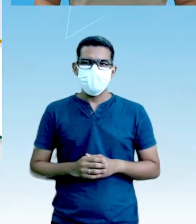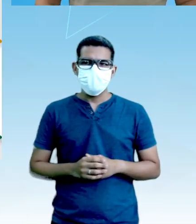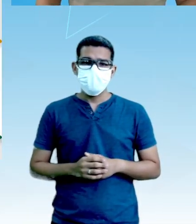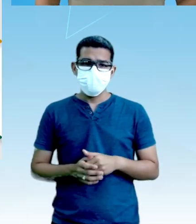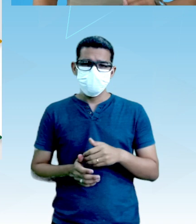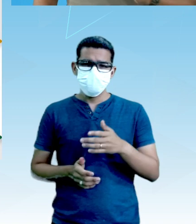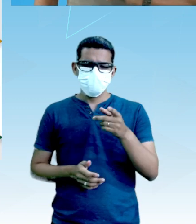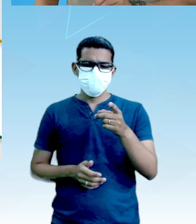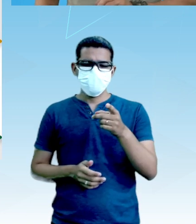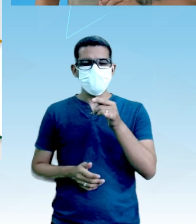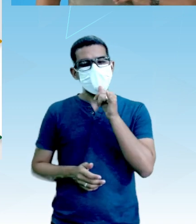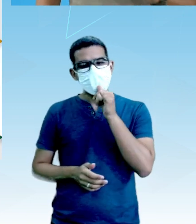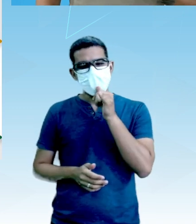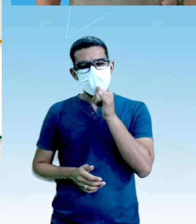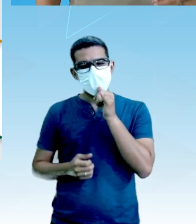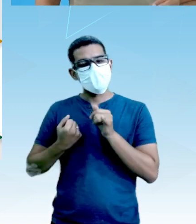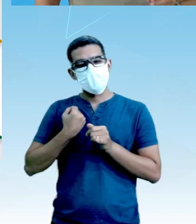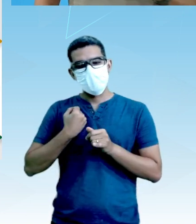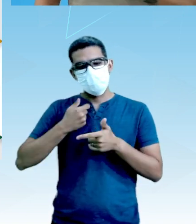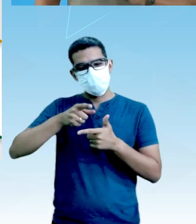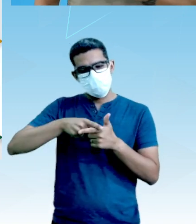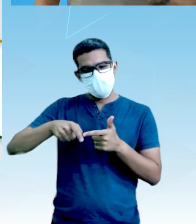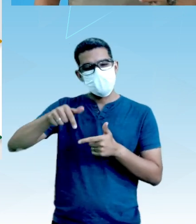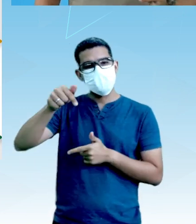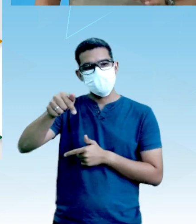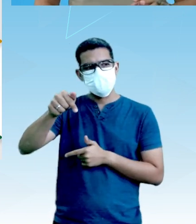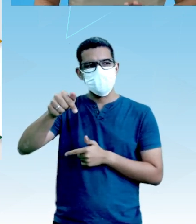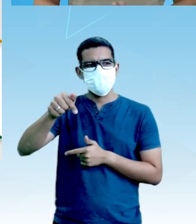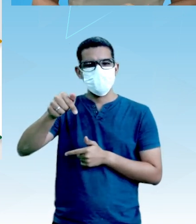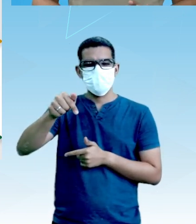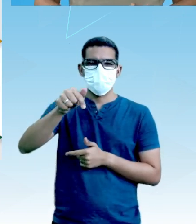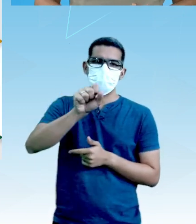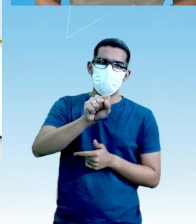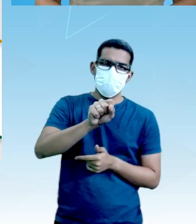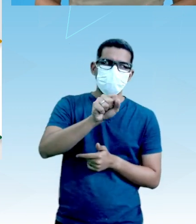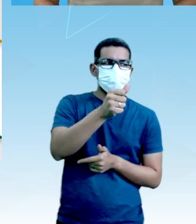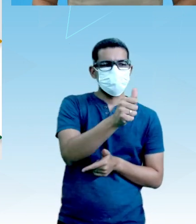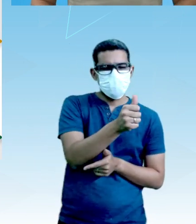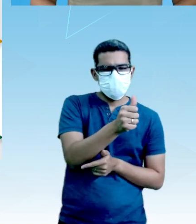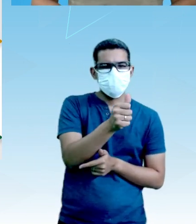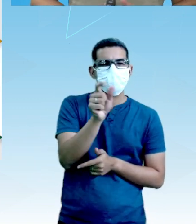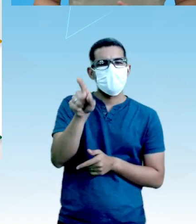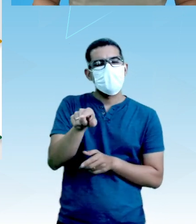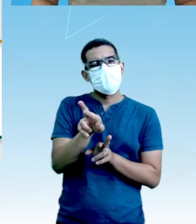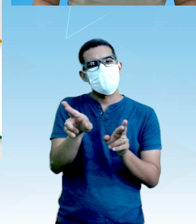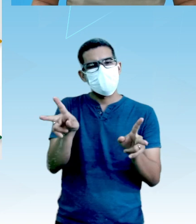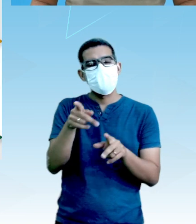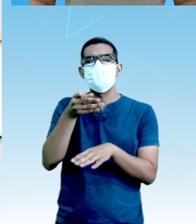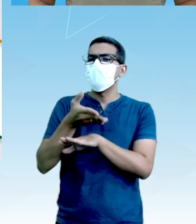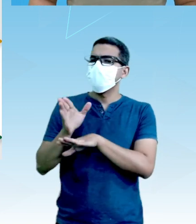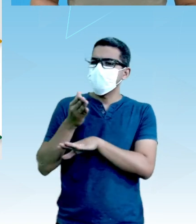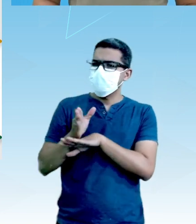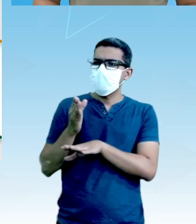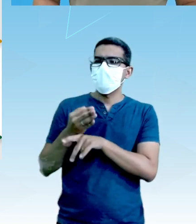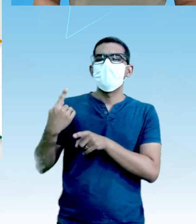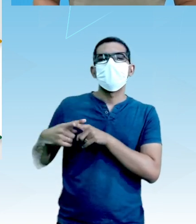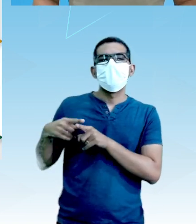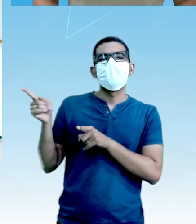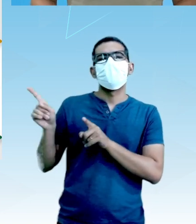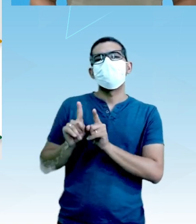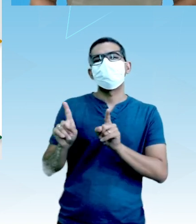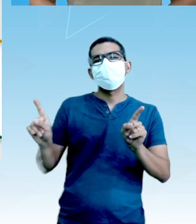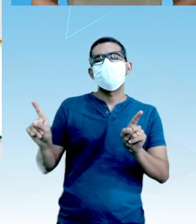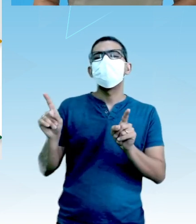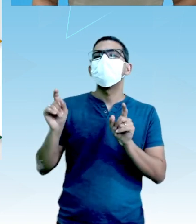atenção. Números divisíveis por 7, 8 e 11 são exceções. Então, treina bastante, porque essas